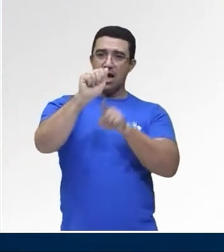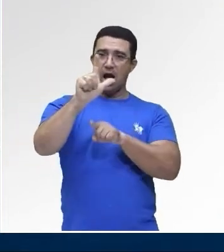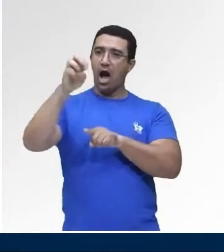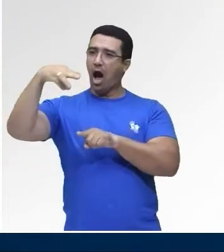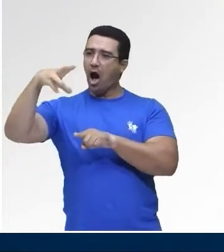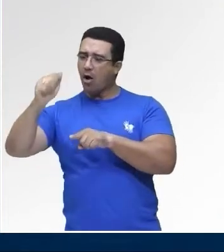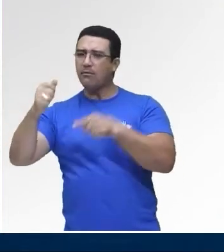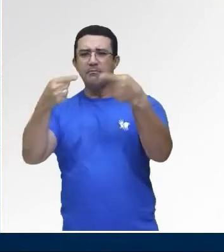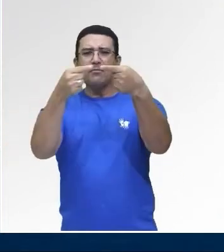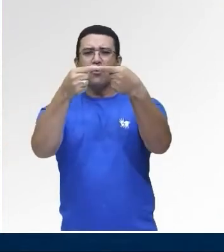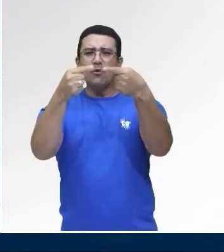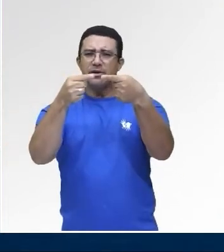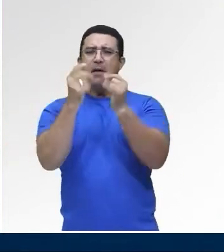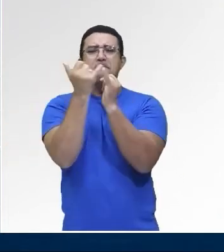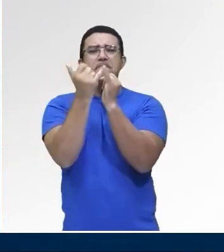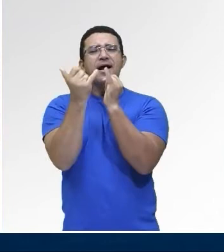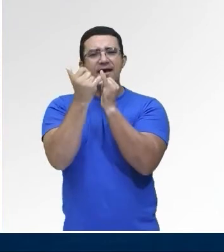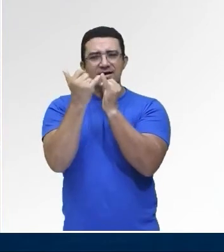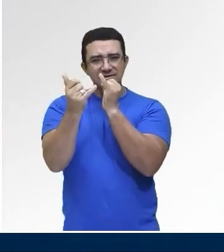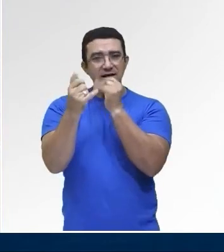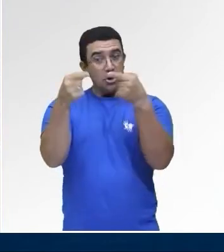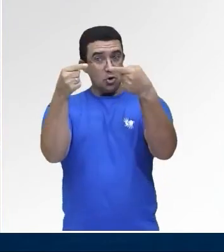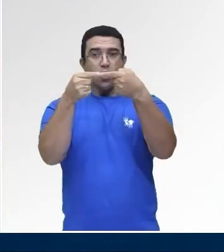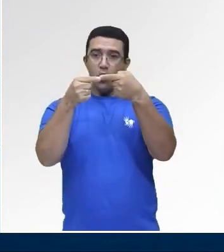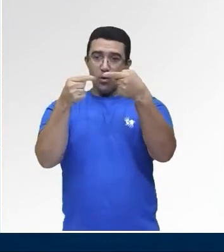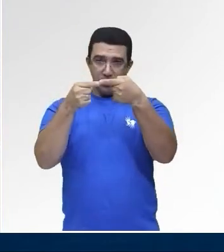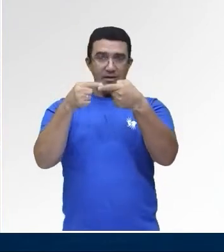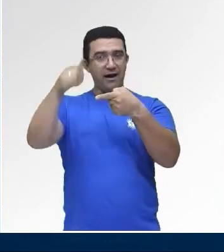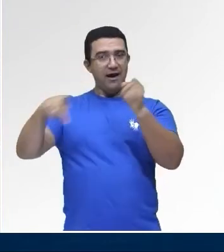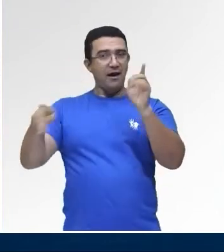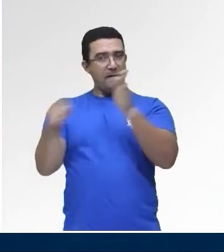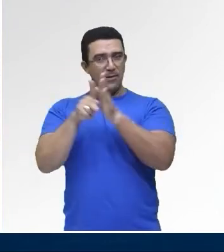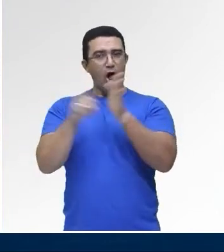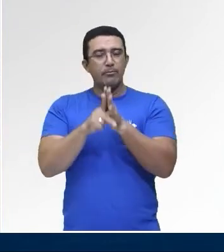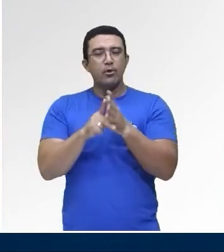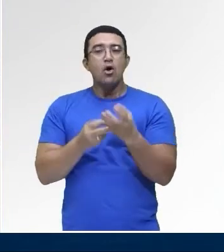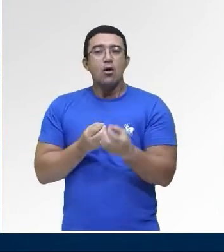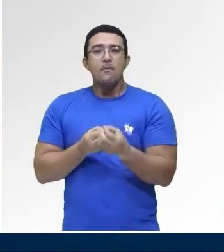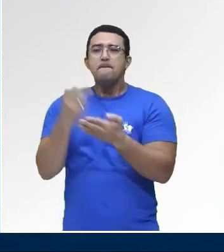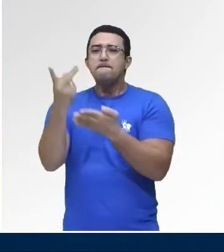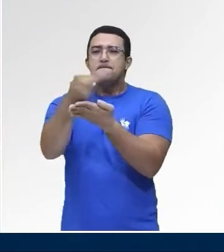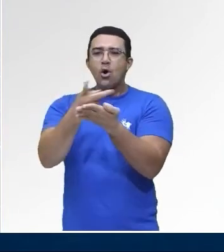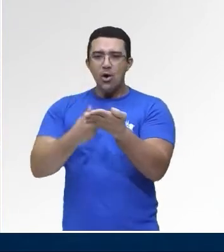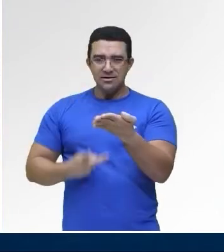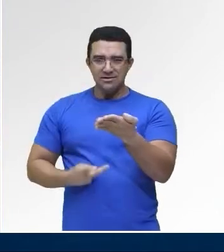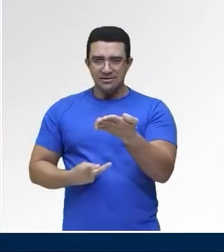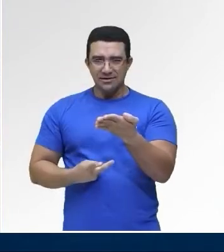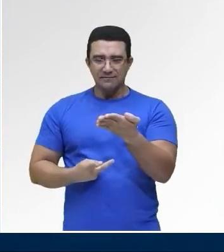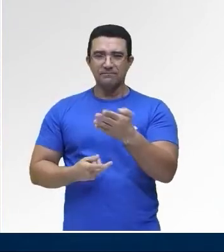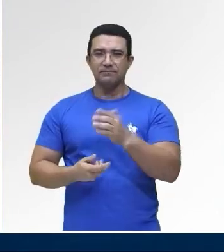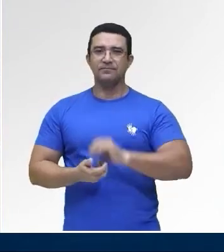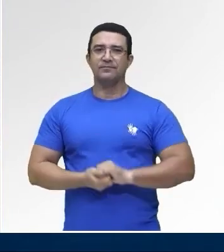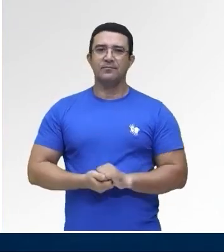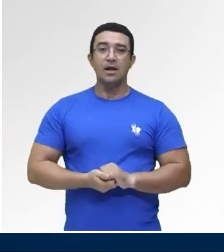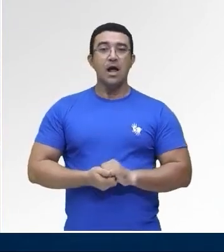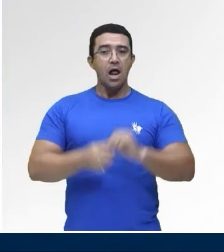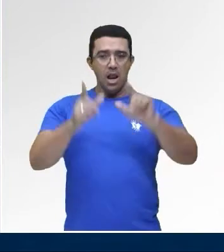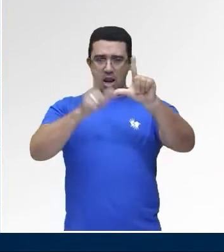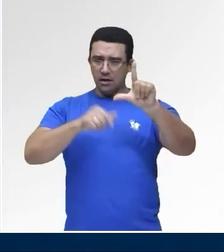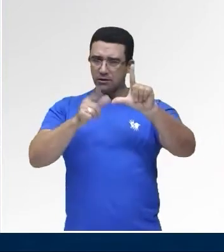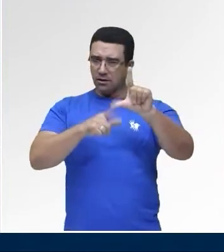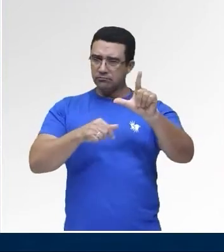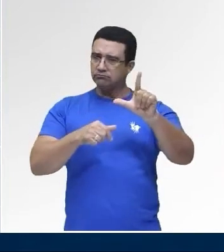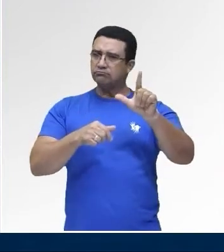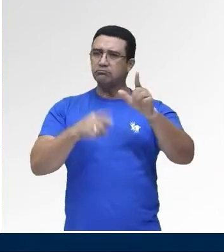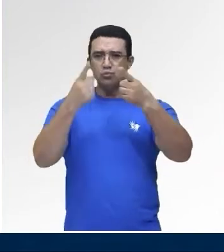é justamente um elemento que está na poesia, nós vamos encontrar muito isso na poesia. Então, as letras das